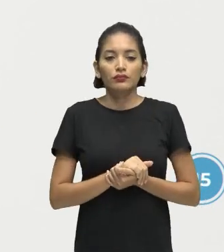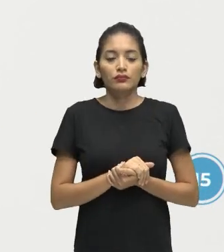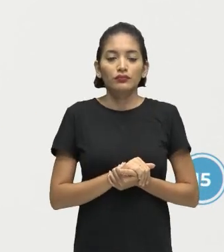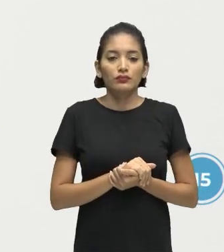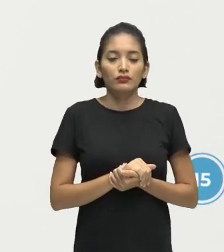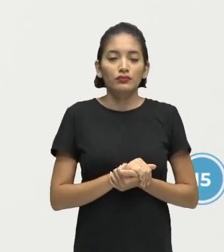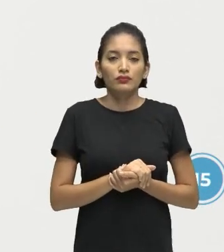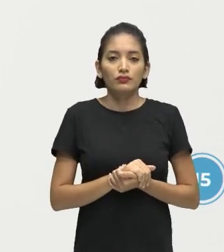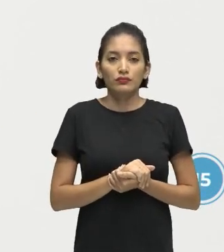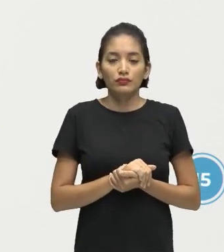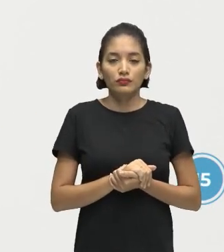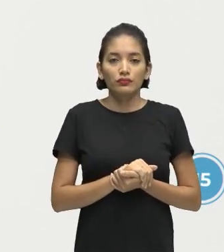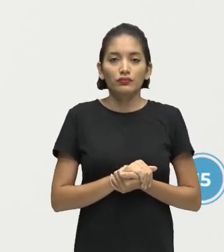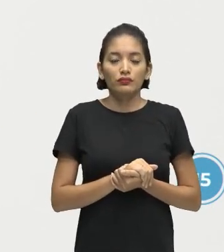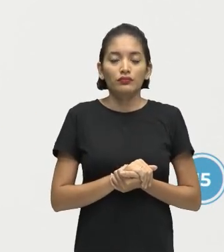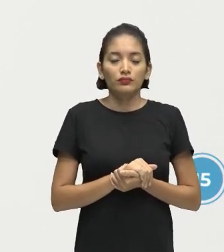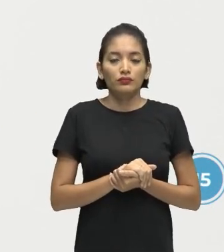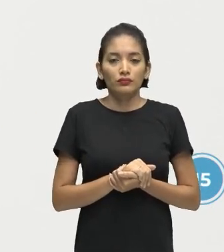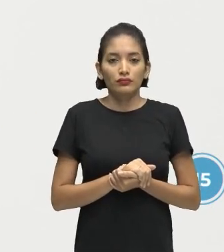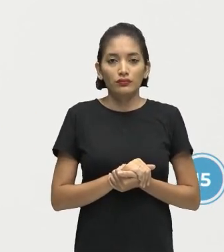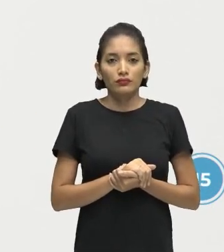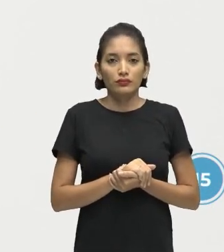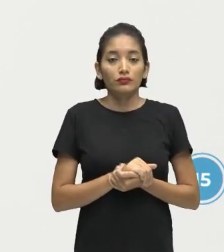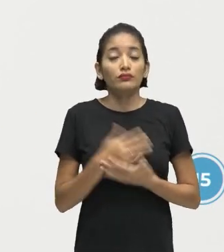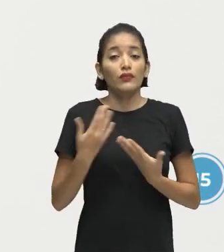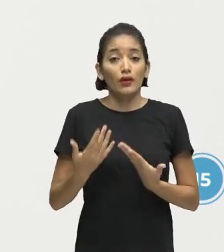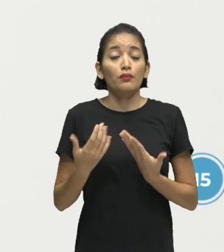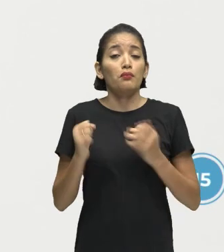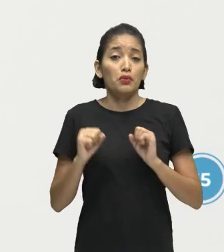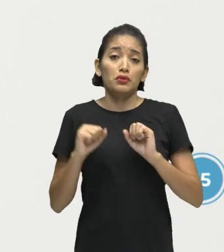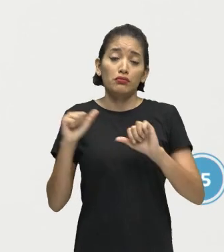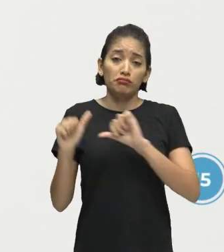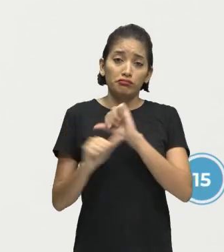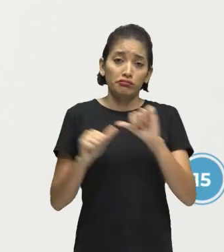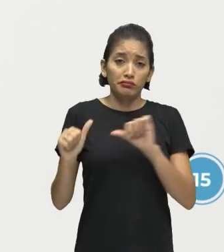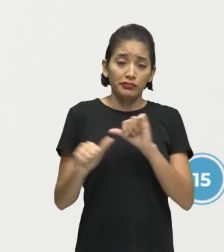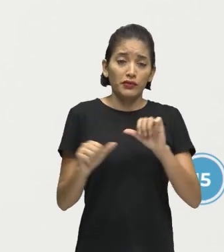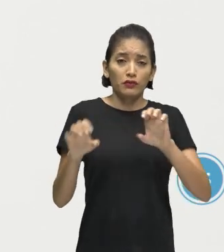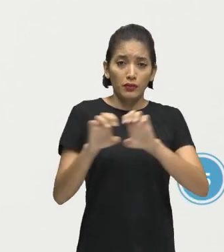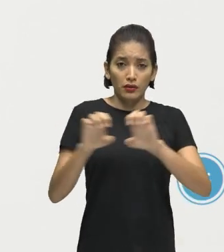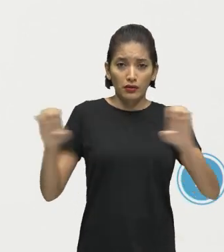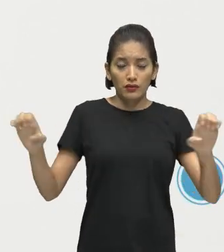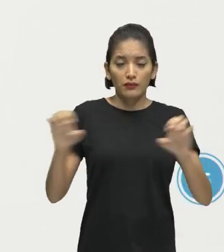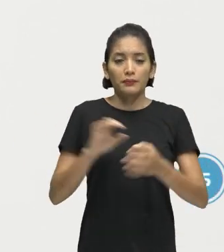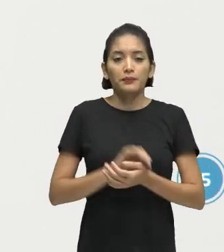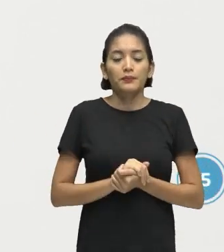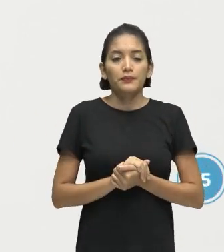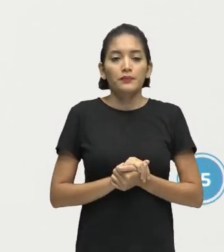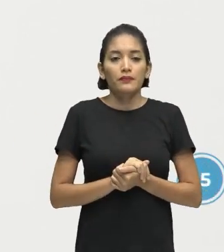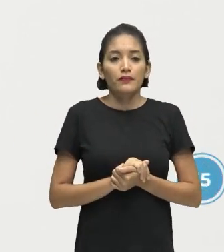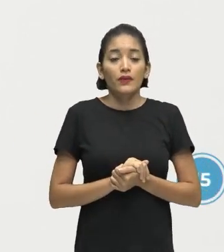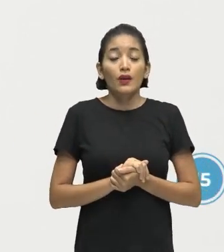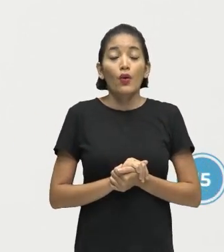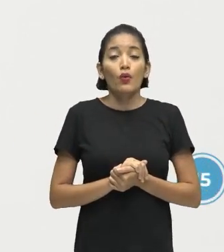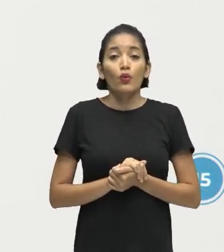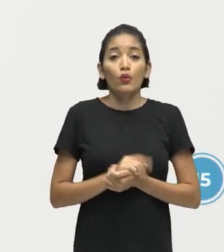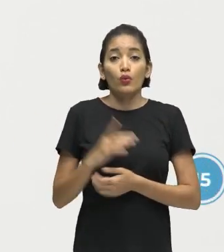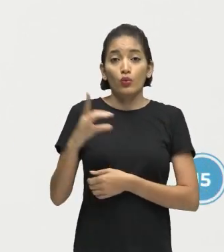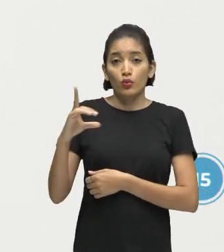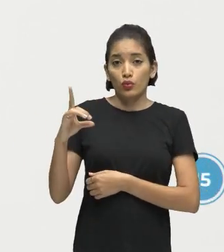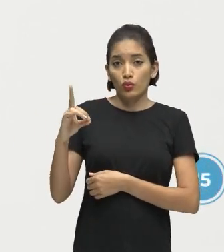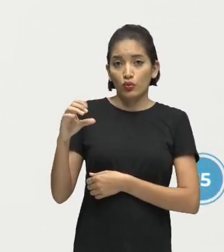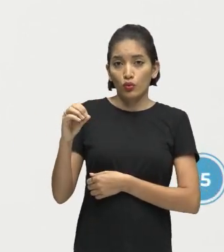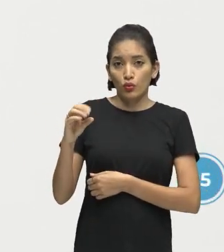a sentença e transformar numa expressão ou equação. O dobro de um número, o dobro a gente já